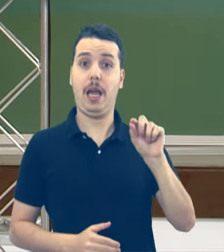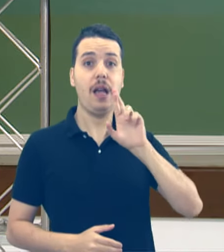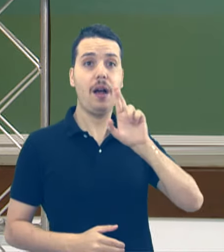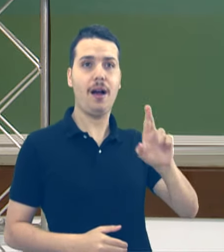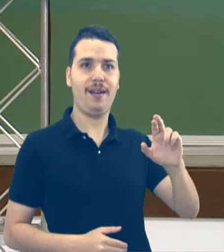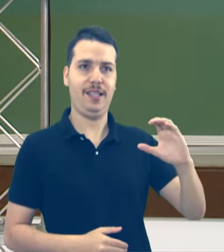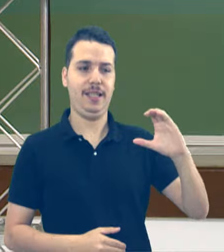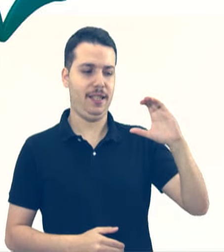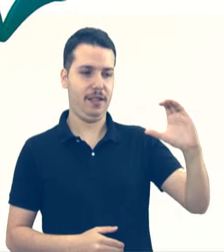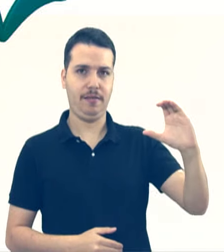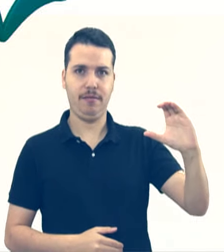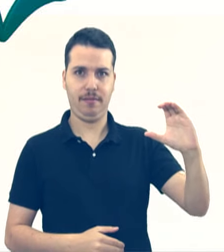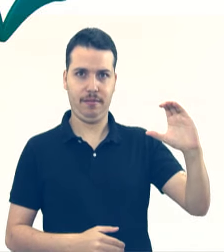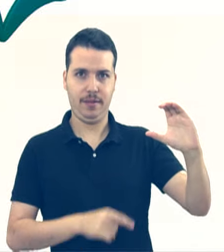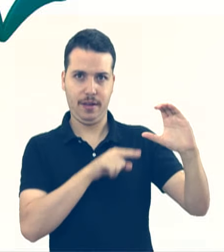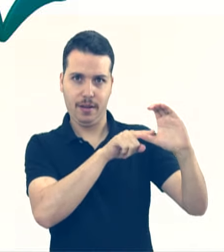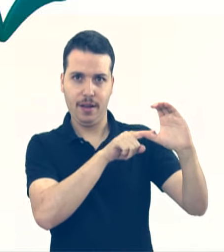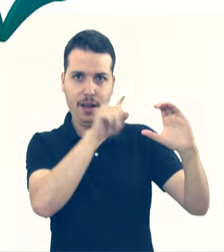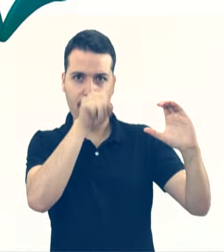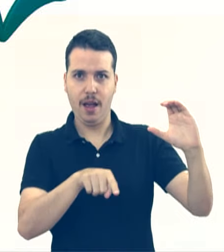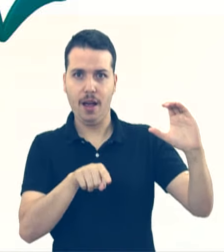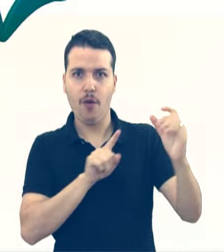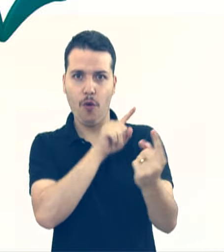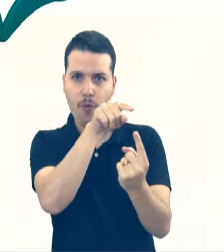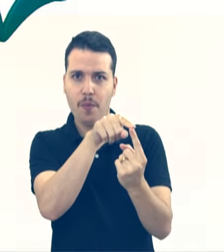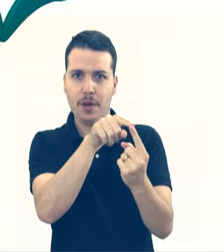Respondeu que a função do adjetivo é